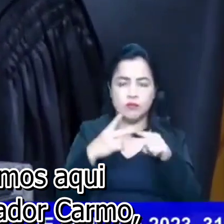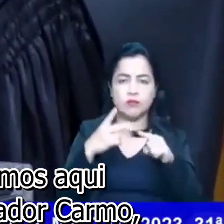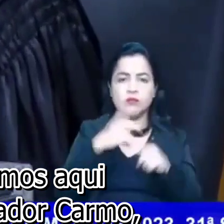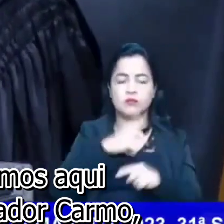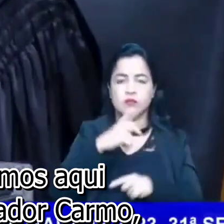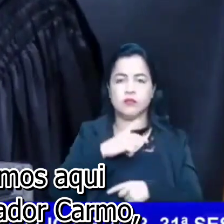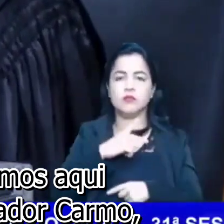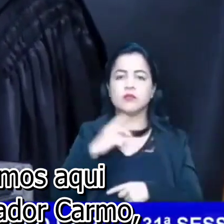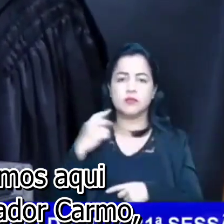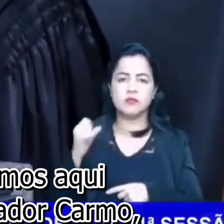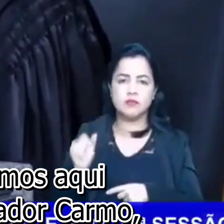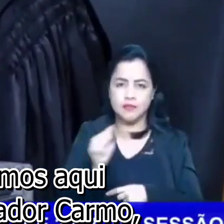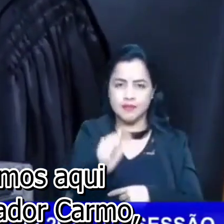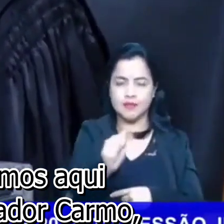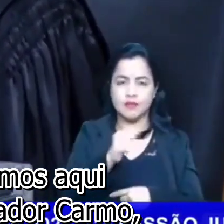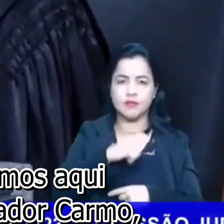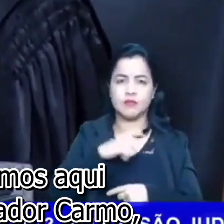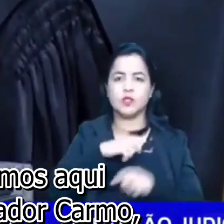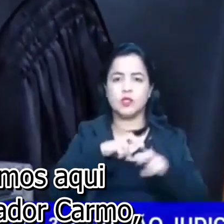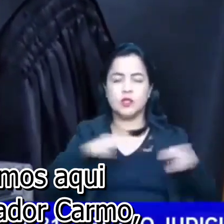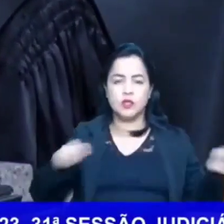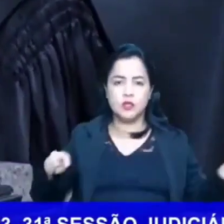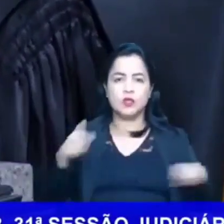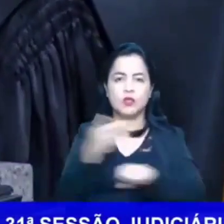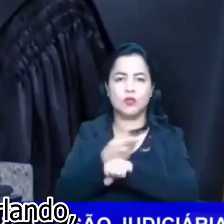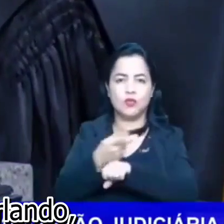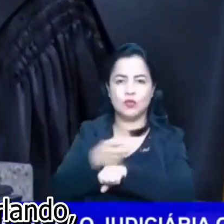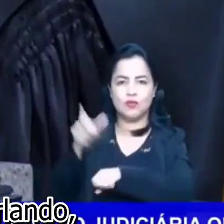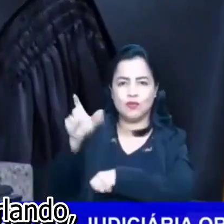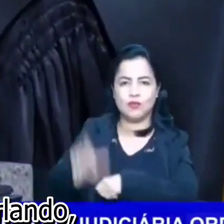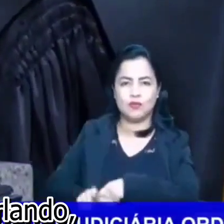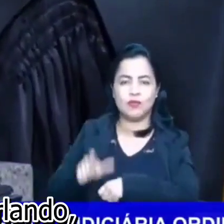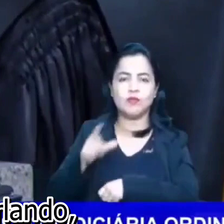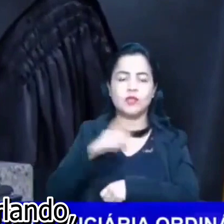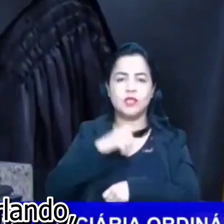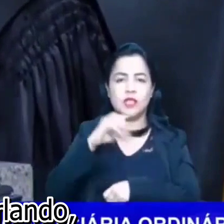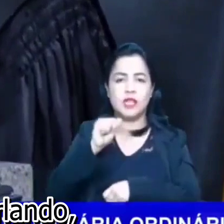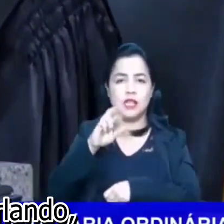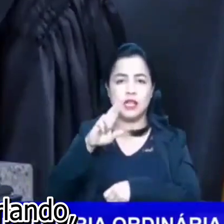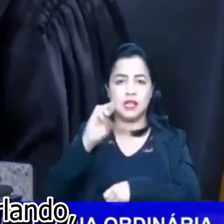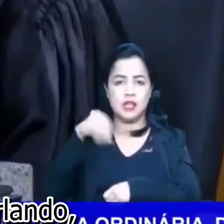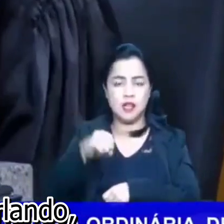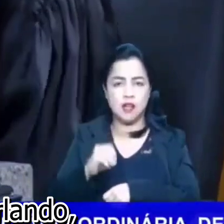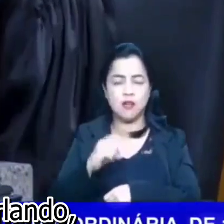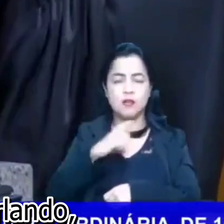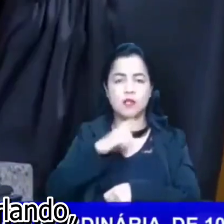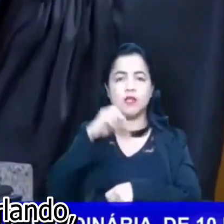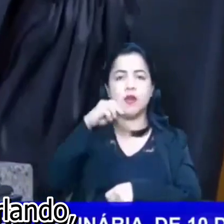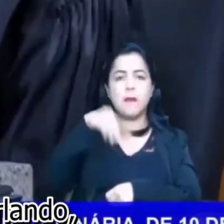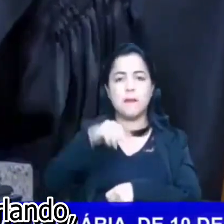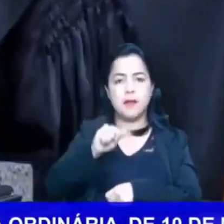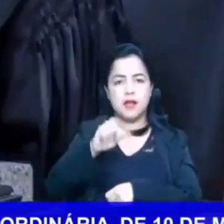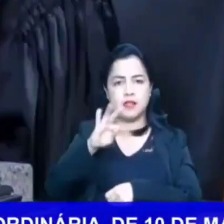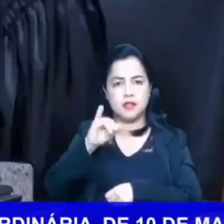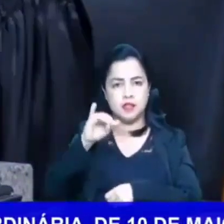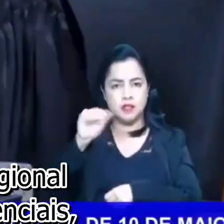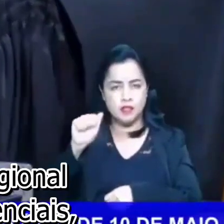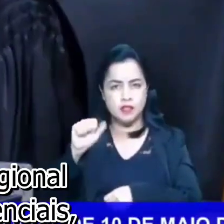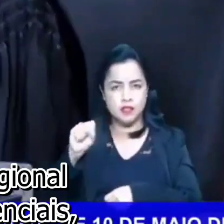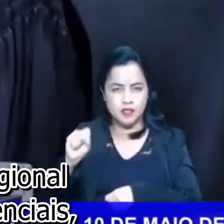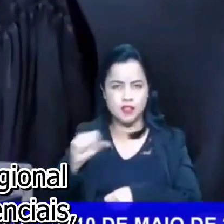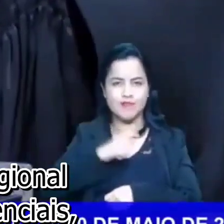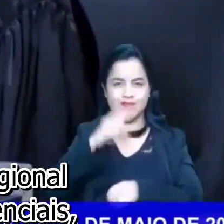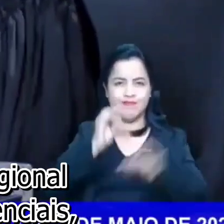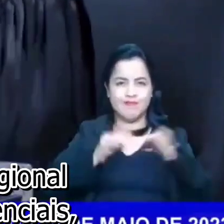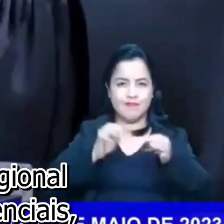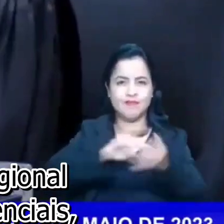Estamos aqui presencialmente o ilustre corregedor, desembargador Carmo, o juiz Matias, a juíza Paola Santos, o juiz Orlando,